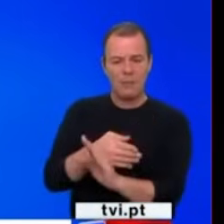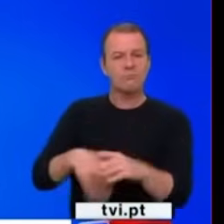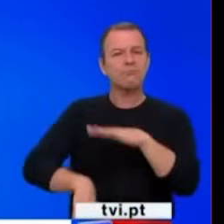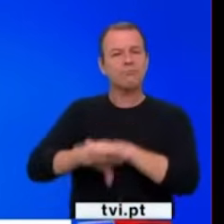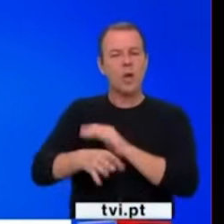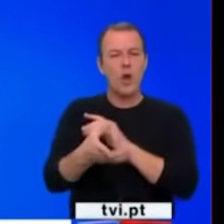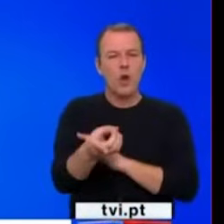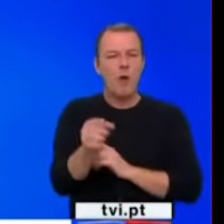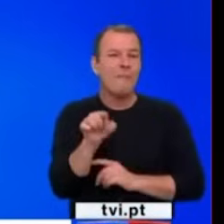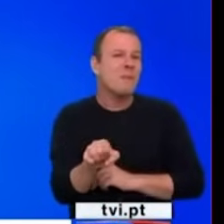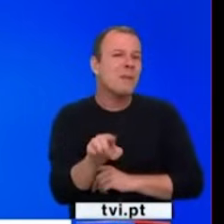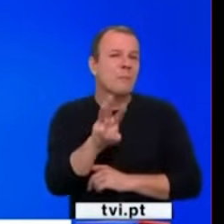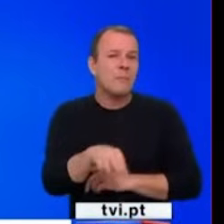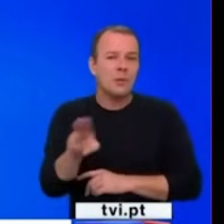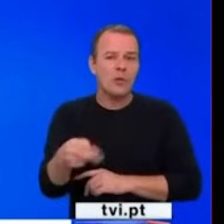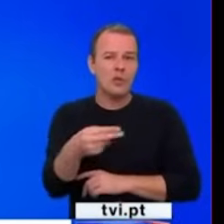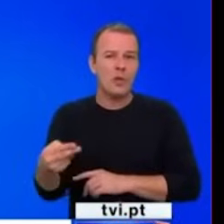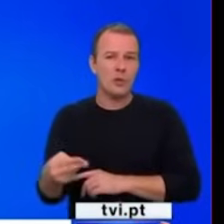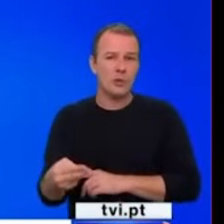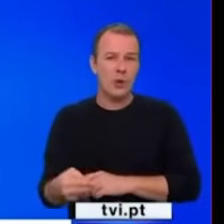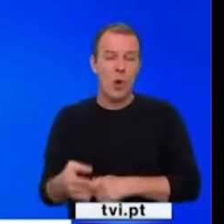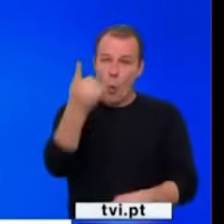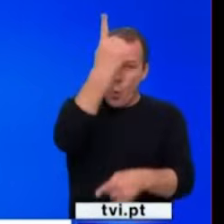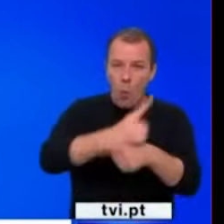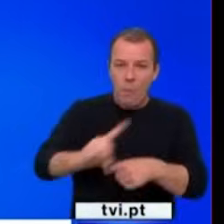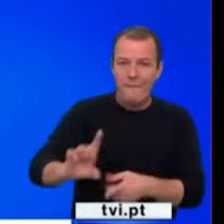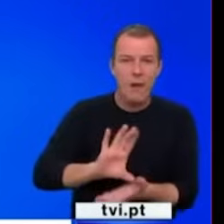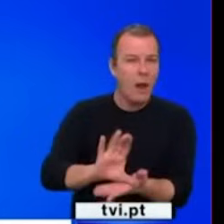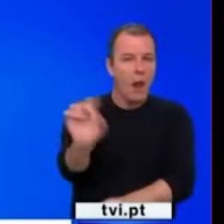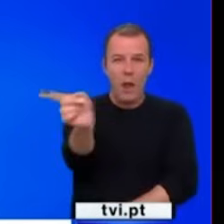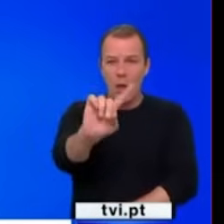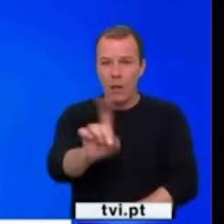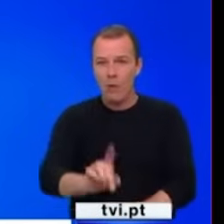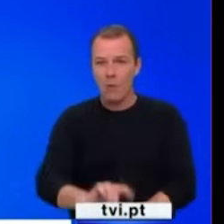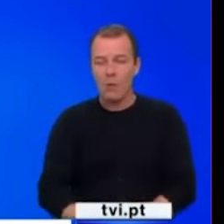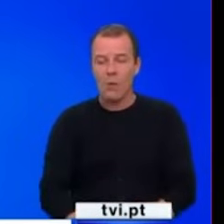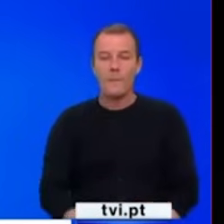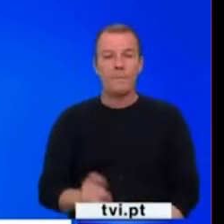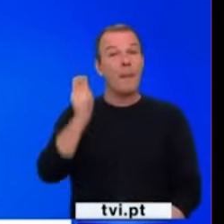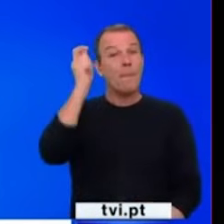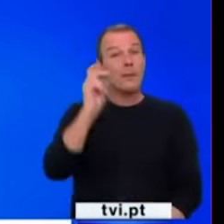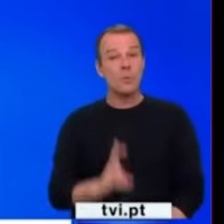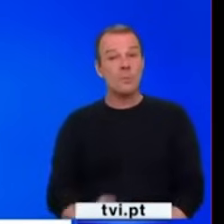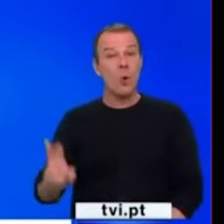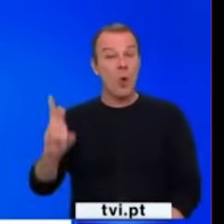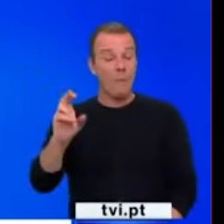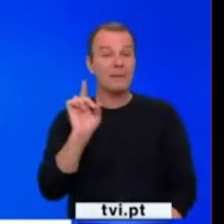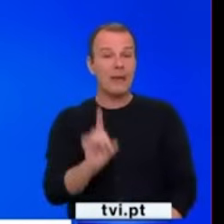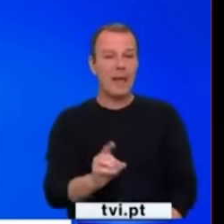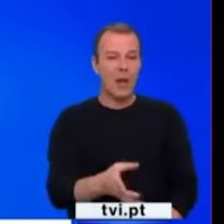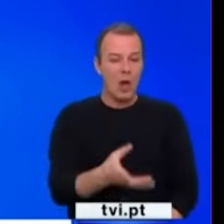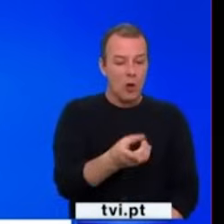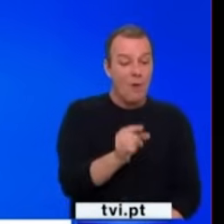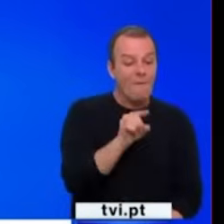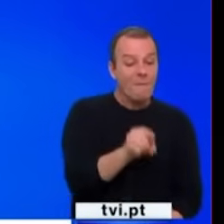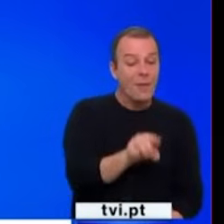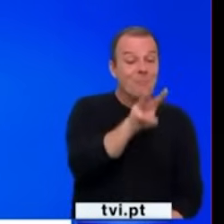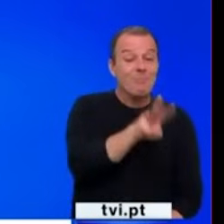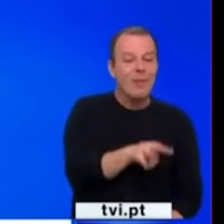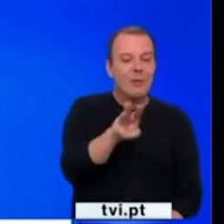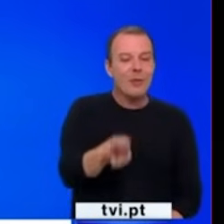reparemos não é 9000 milhões de euros do como nós estamos a falar de aumentos das pensões estamos a falar de 9 milhões de euros todos não